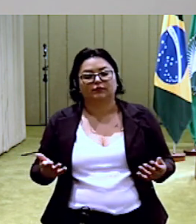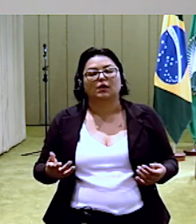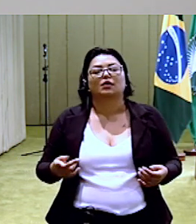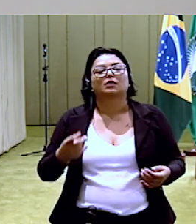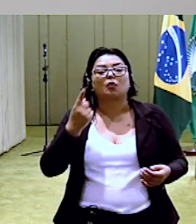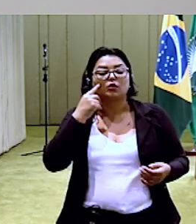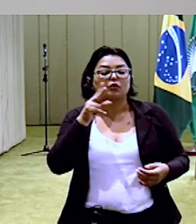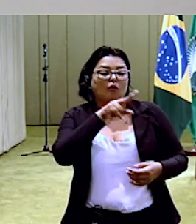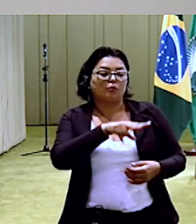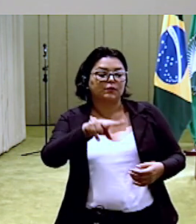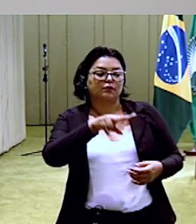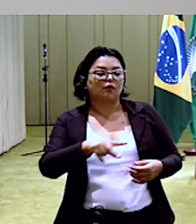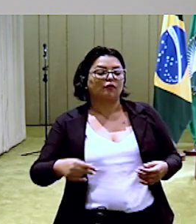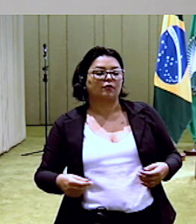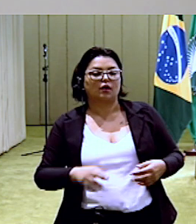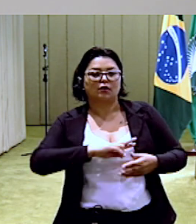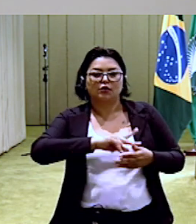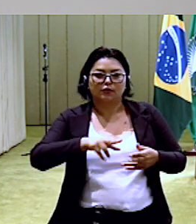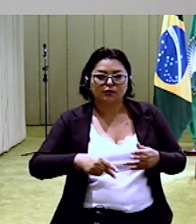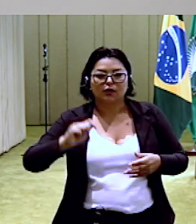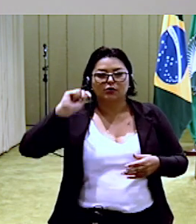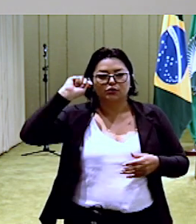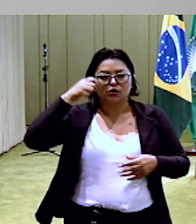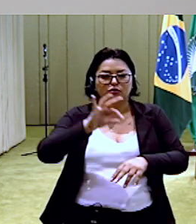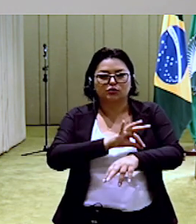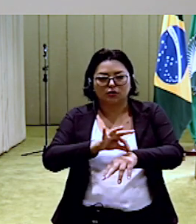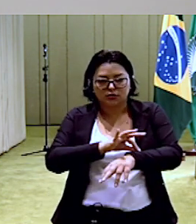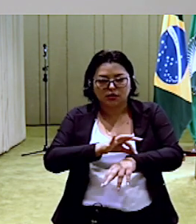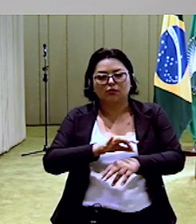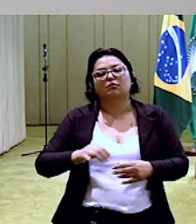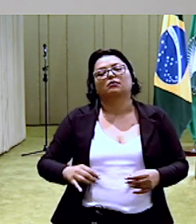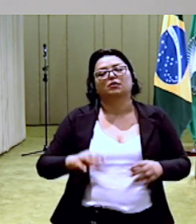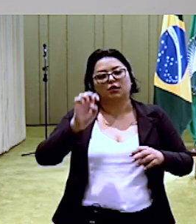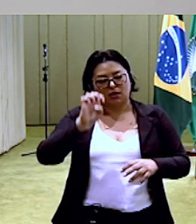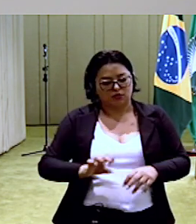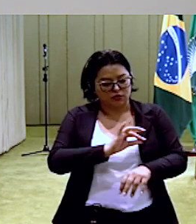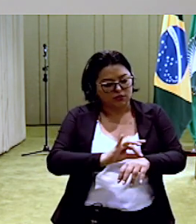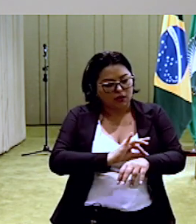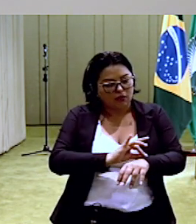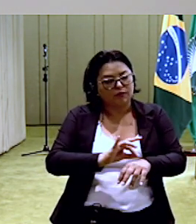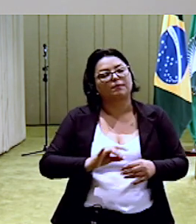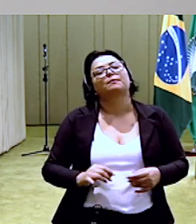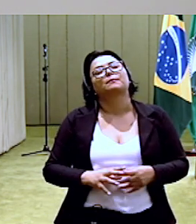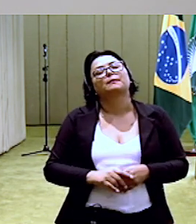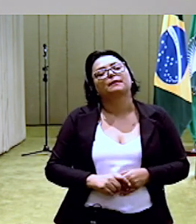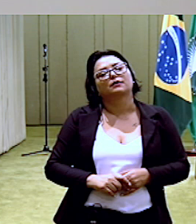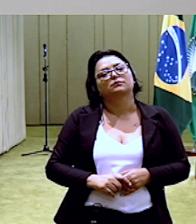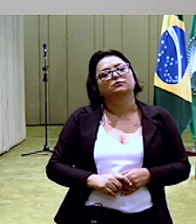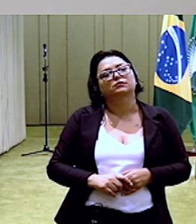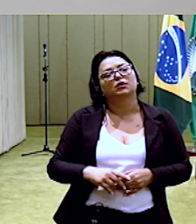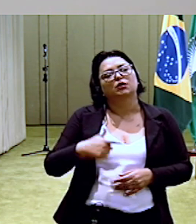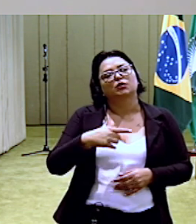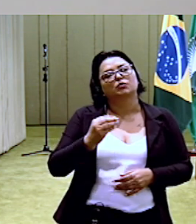a lente da diversidade étnico-racial, e acho que essa questão é bastante importante, sobretudo porque a gente está nesse Fórum de África,